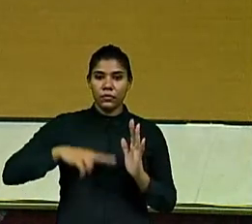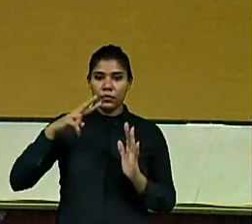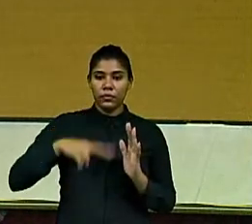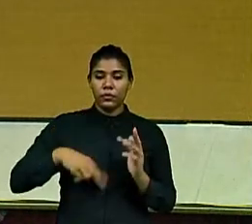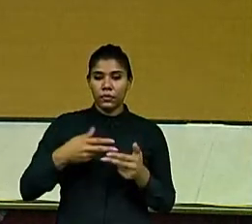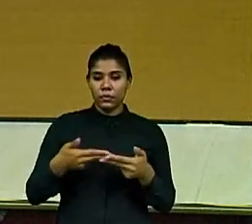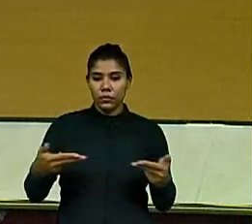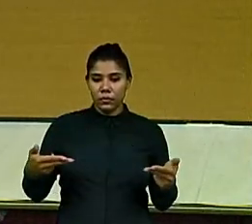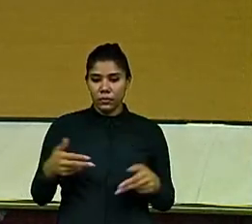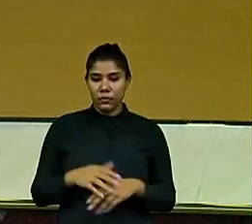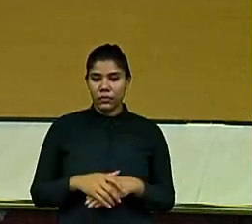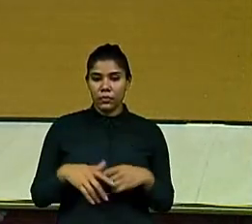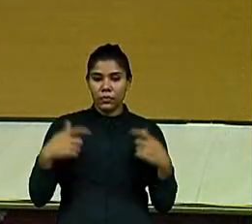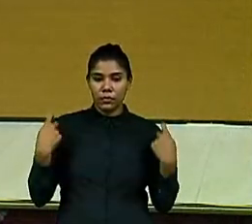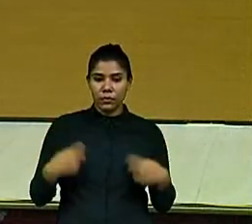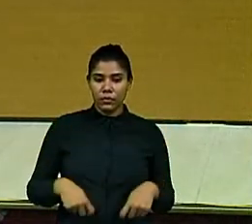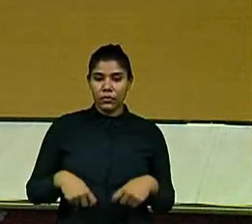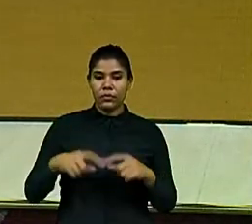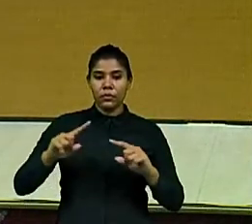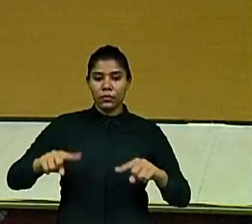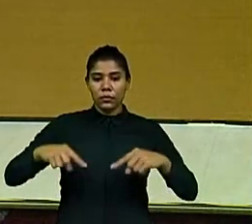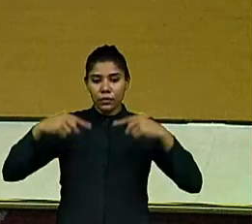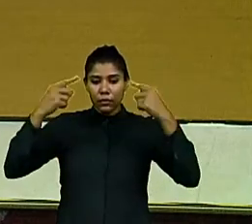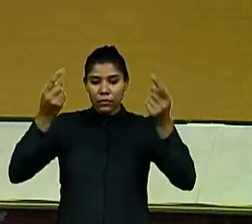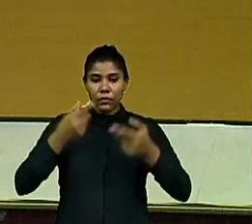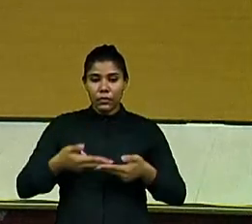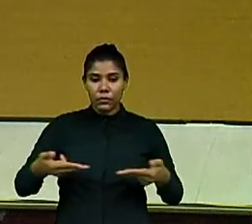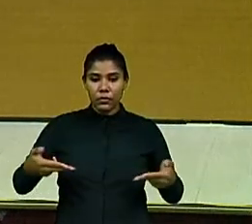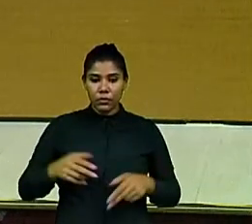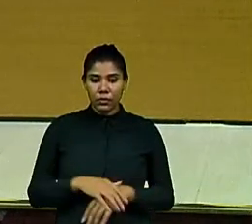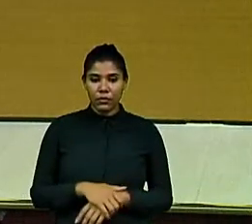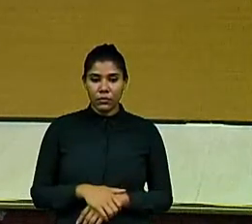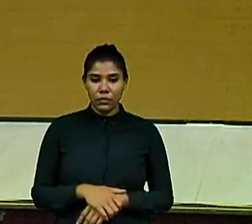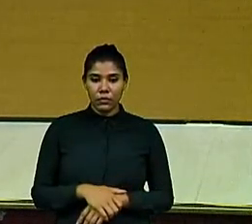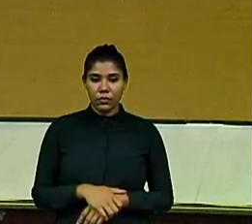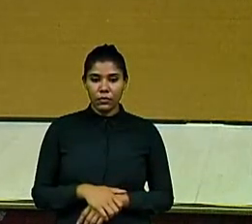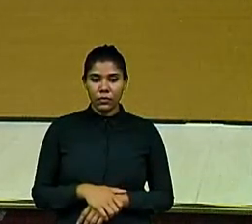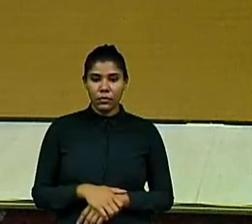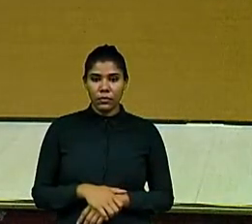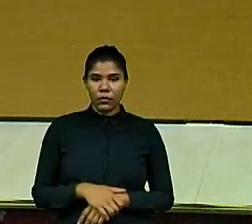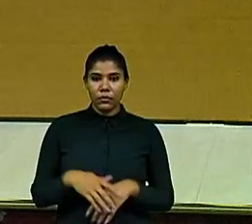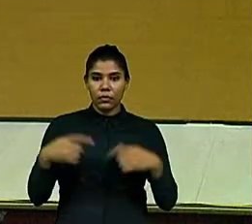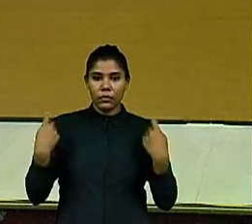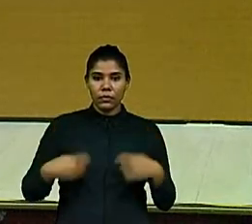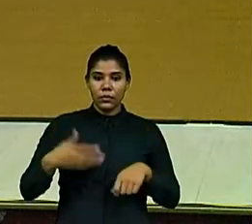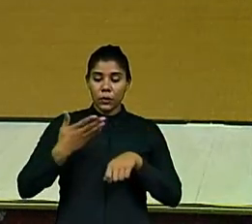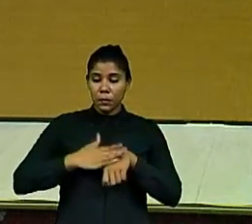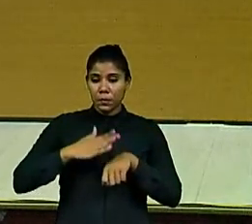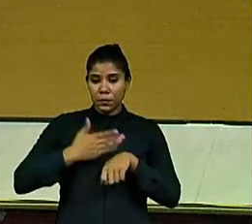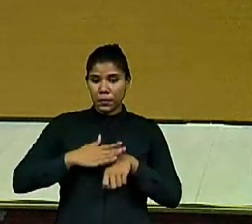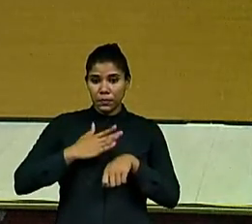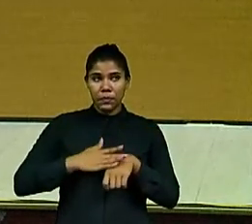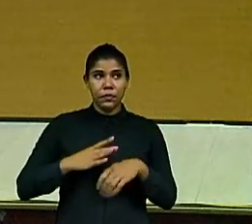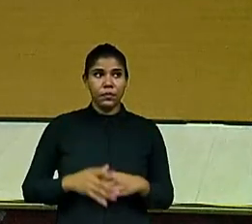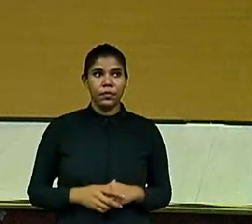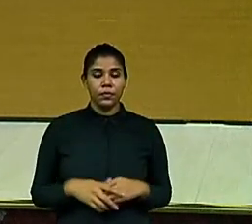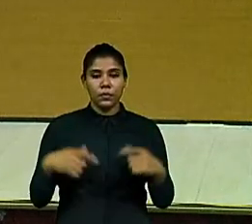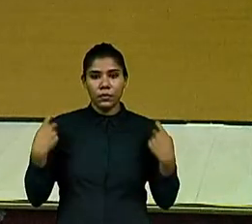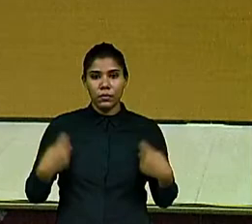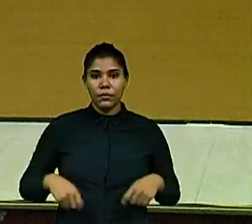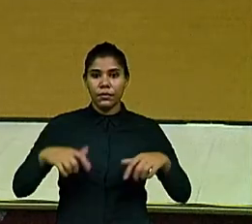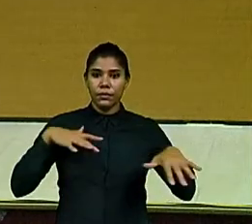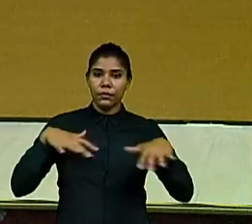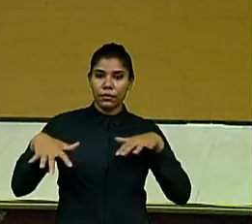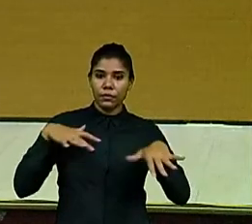tem que tem algumas coisas e tem que fazer exercícios tem que fazer atividades